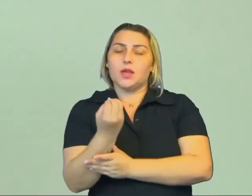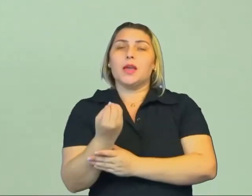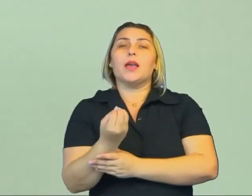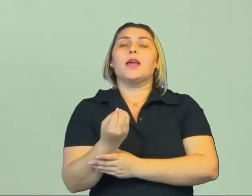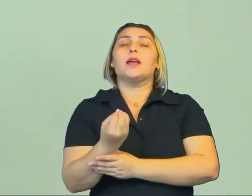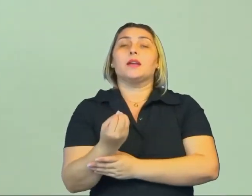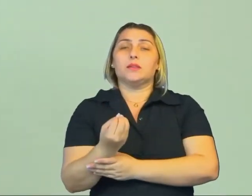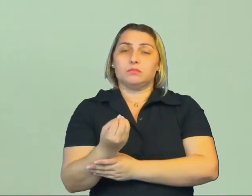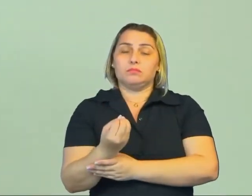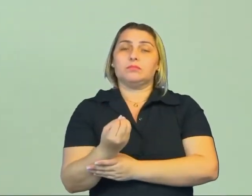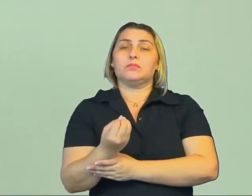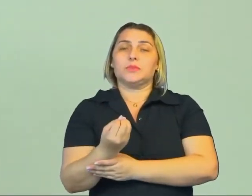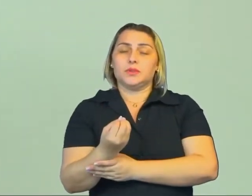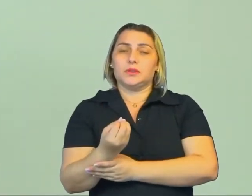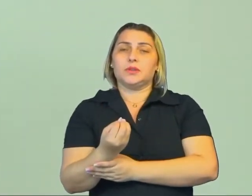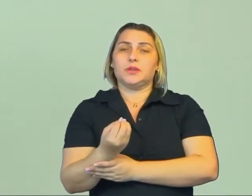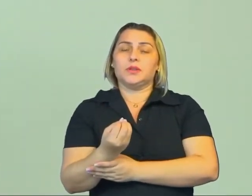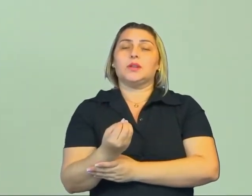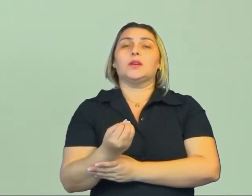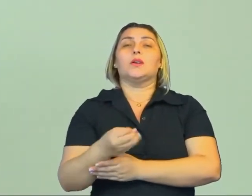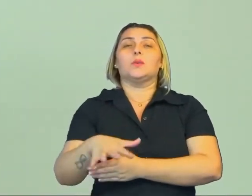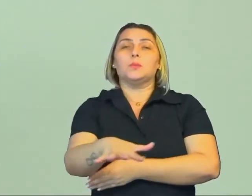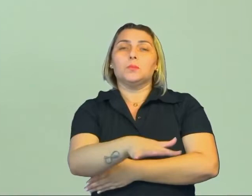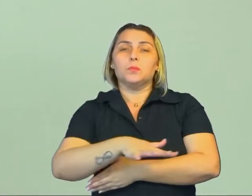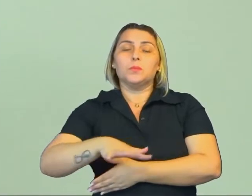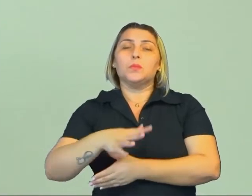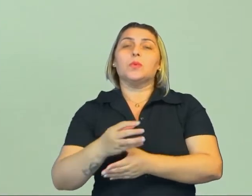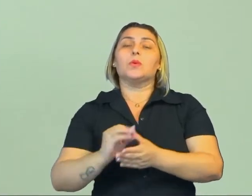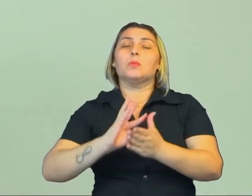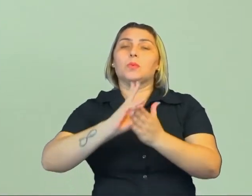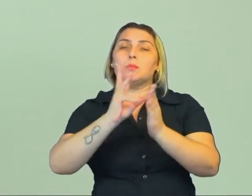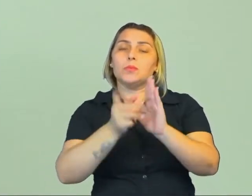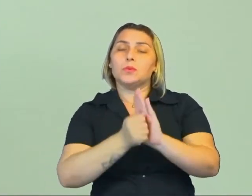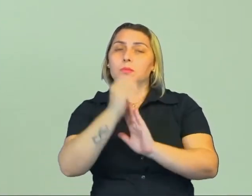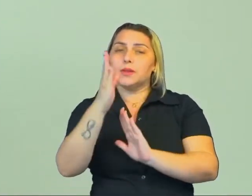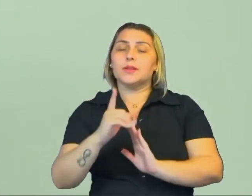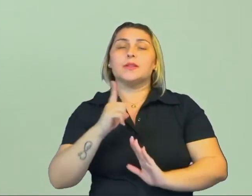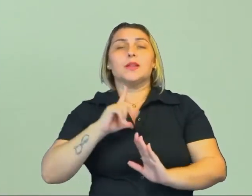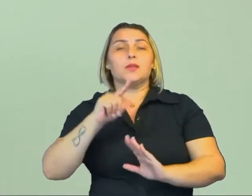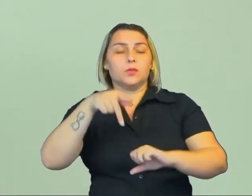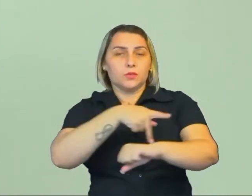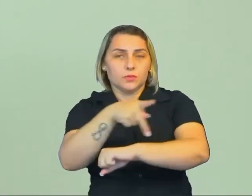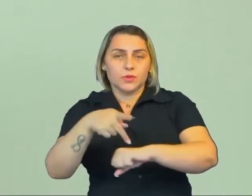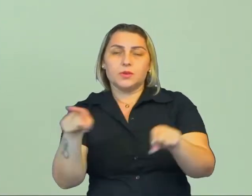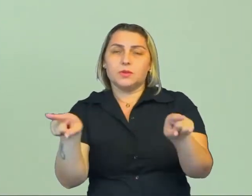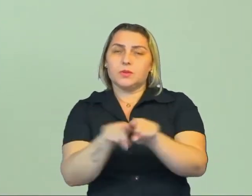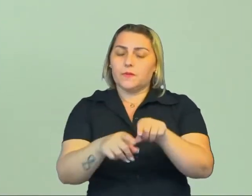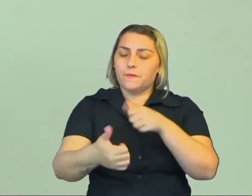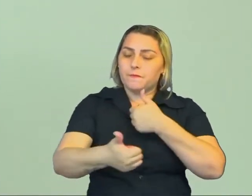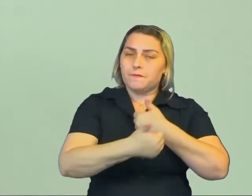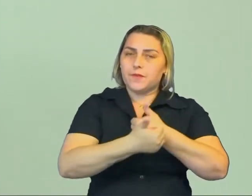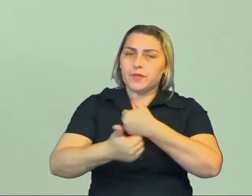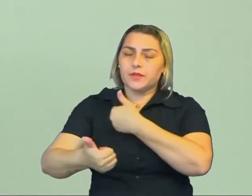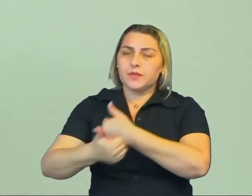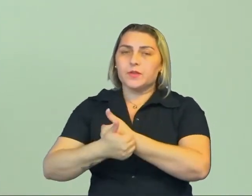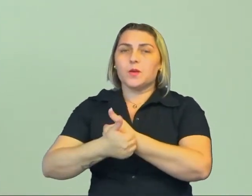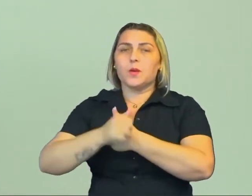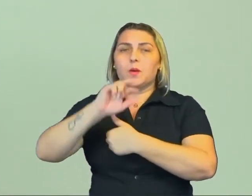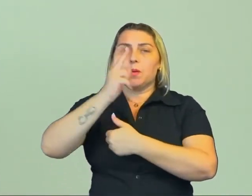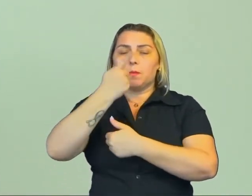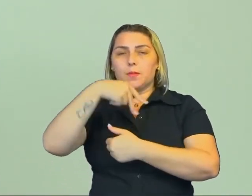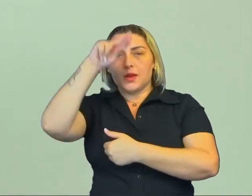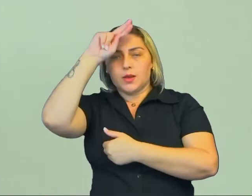que o bioma amazônico só não é no Brasil, ele compreende outros países que estão ao nosso redor, como